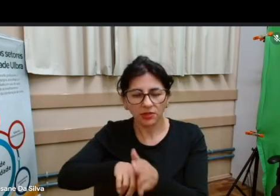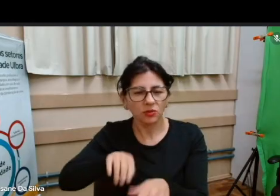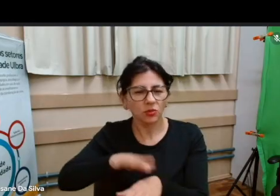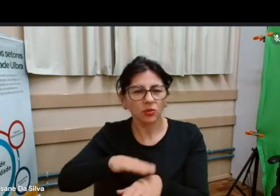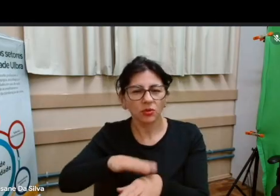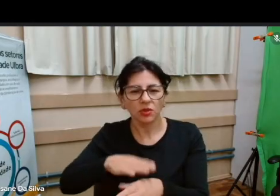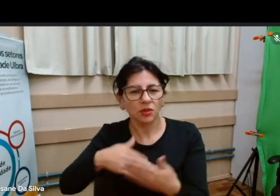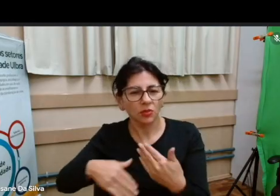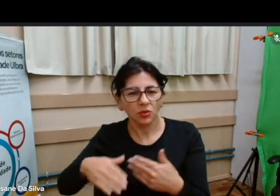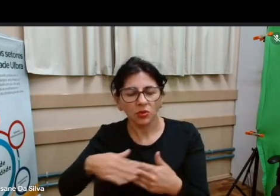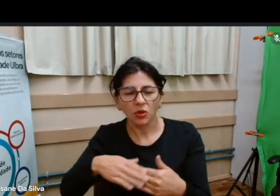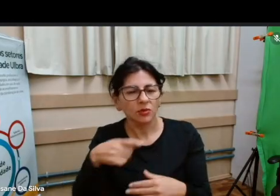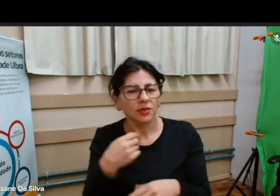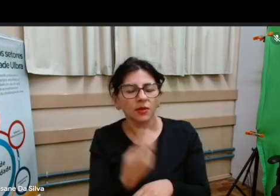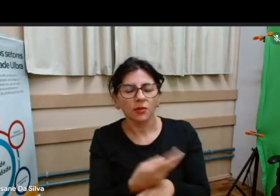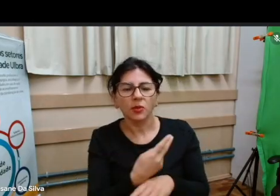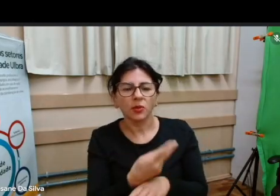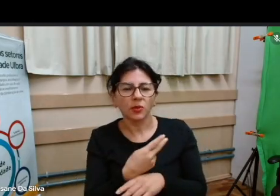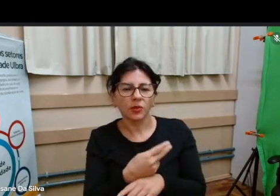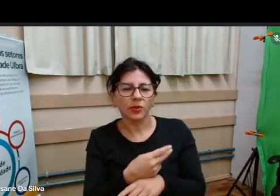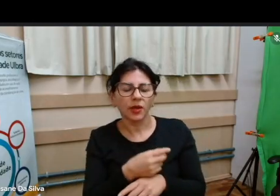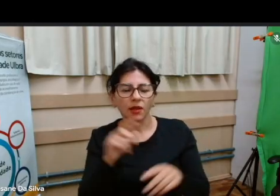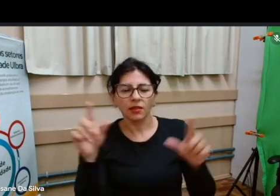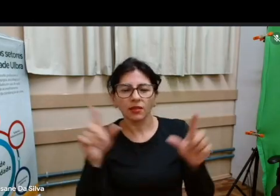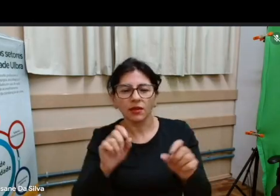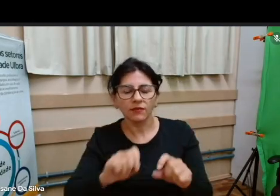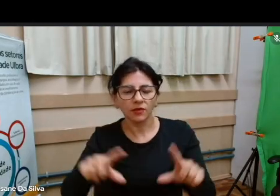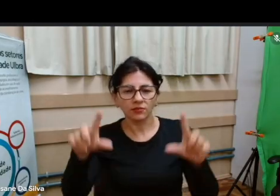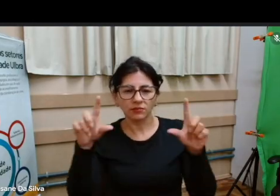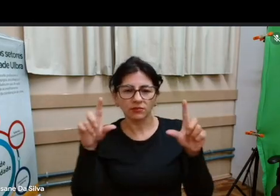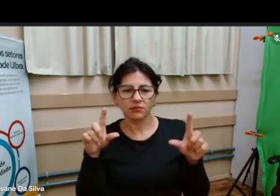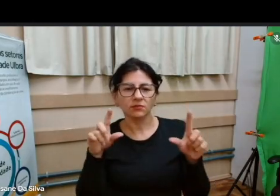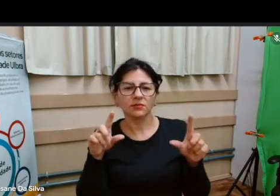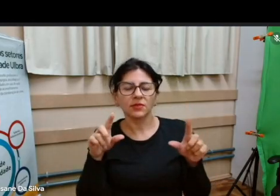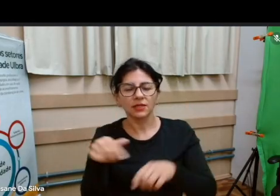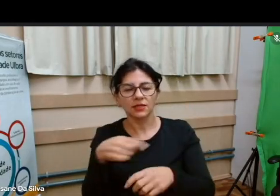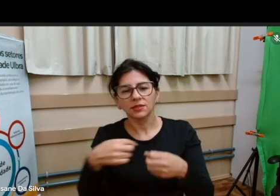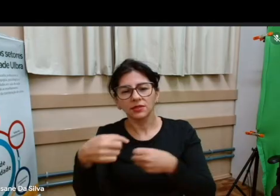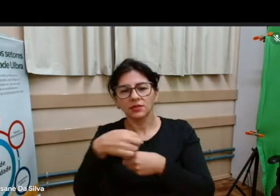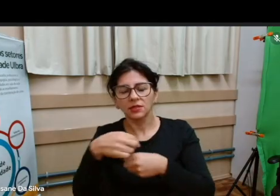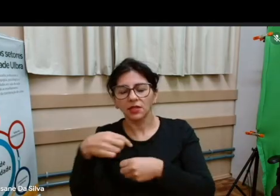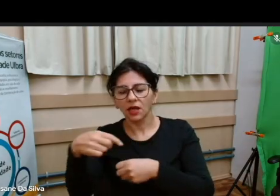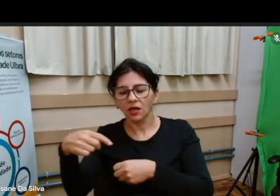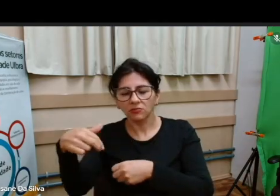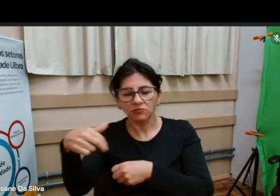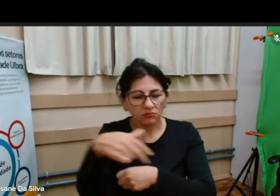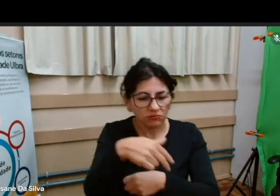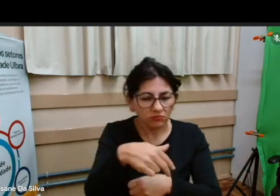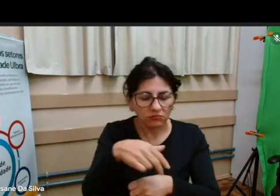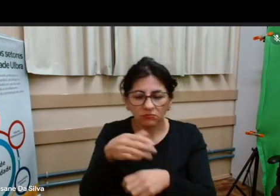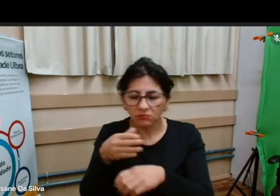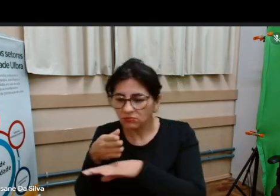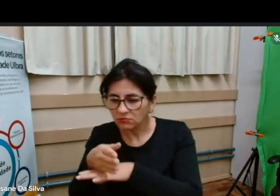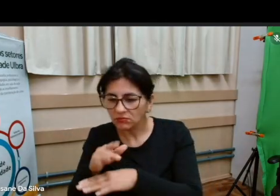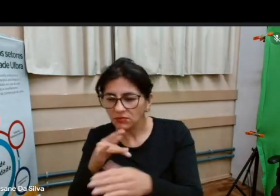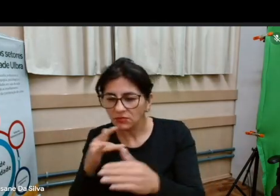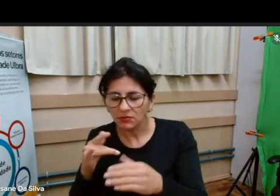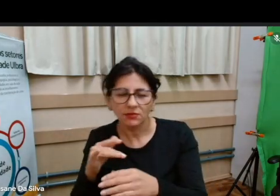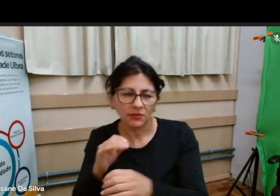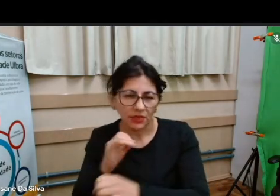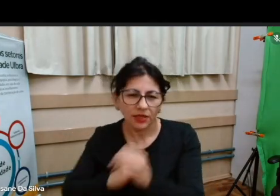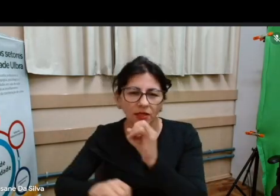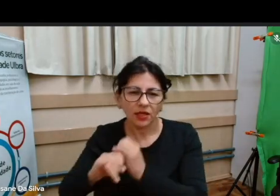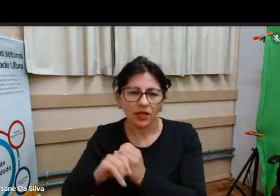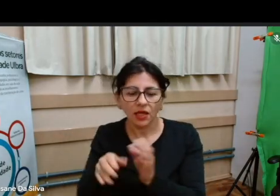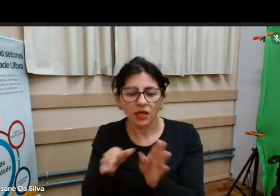né ligava a TV eh andava pela cidade entrava na internet orientava estudantes e